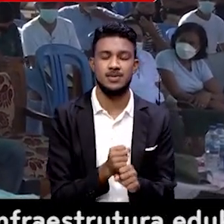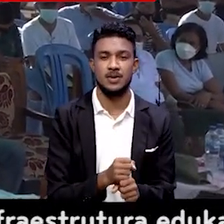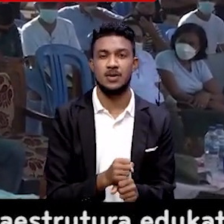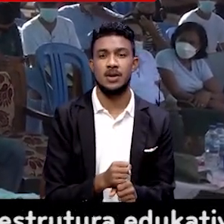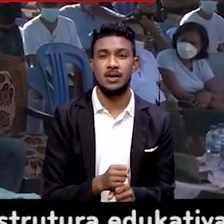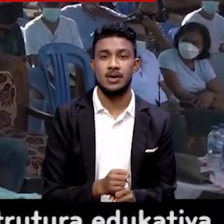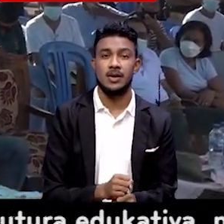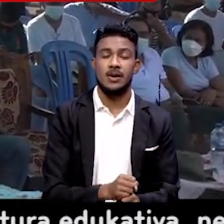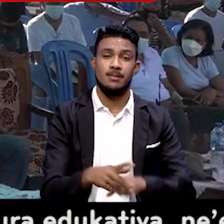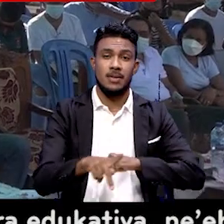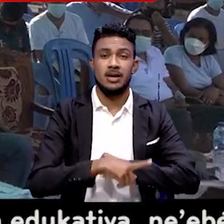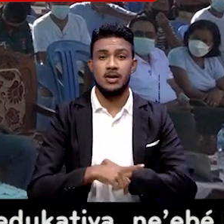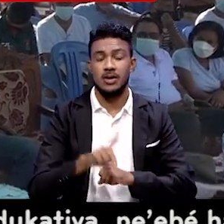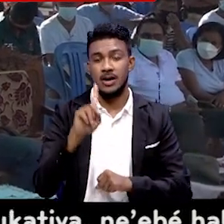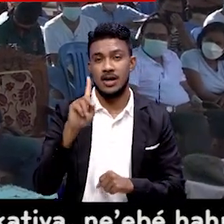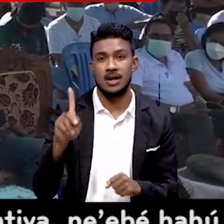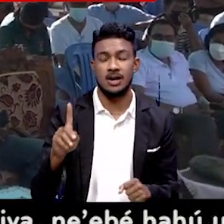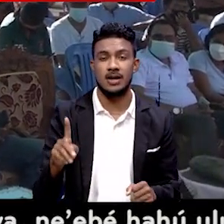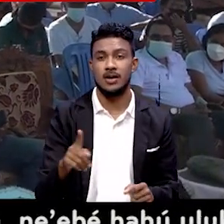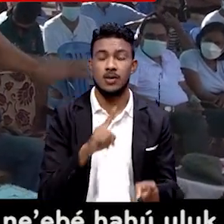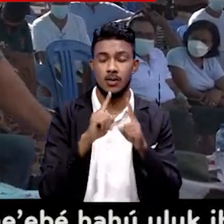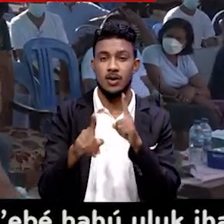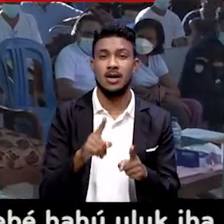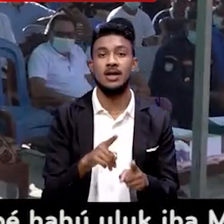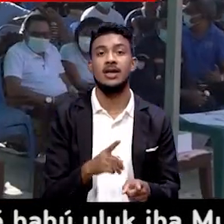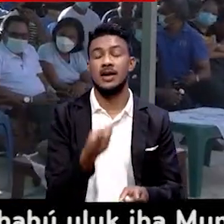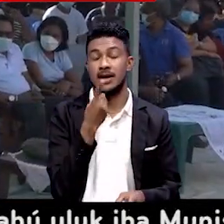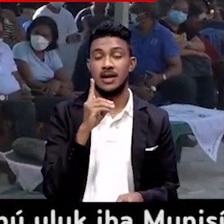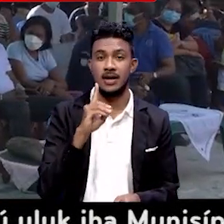Partido de Moçané, e a Maroma que leia, a Buzina leia, Rudi.